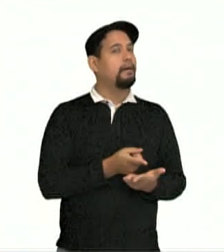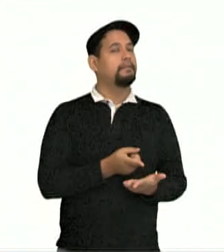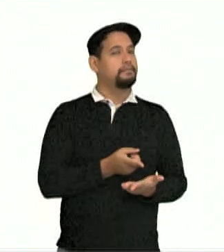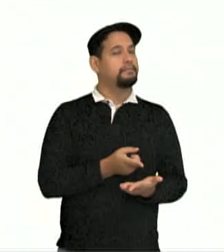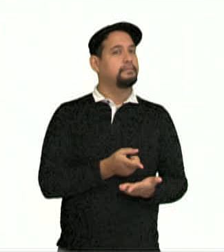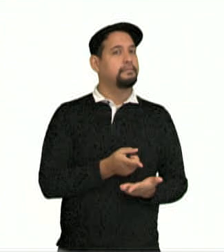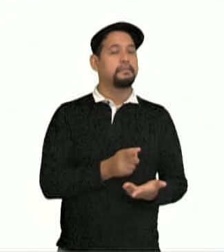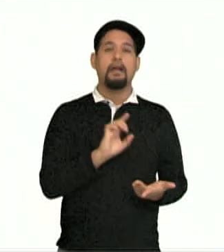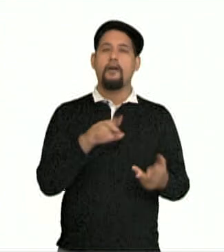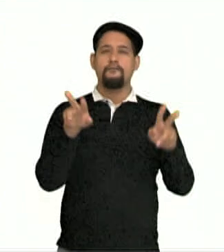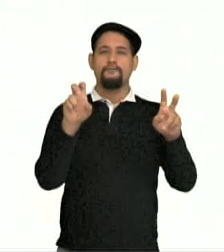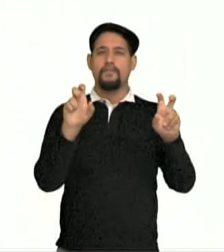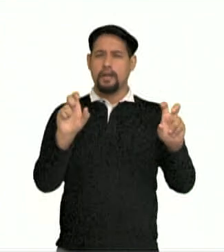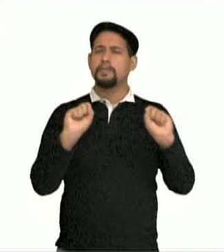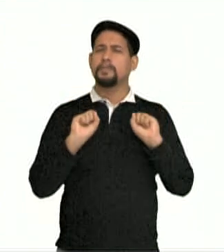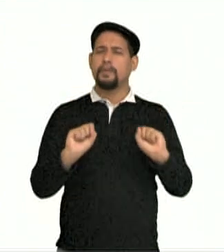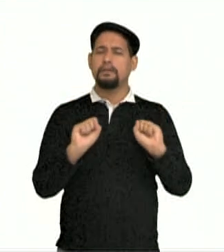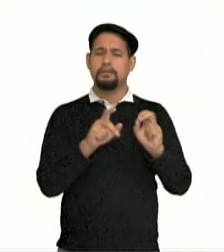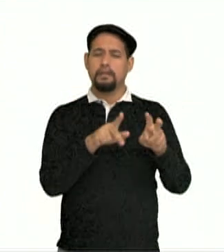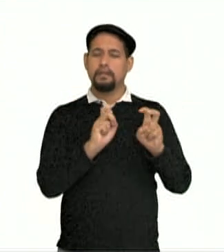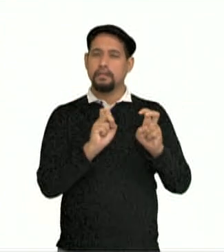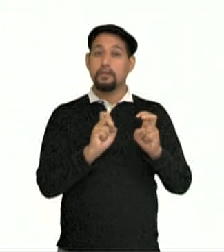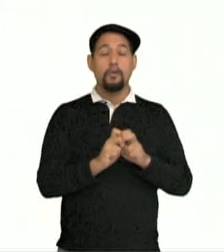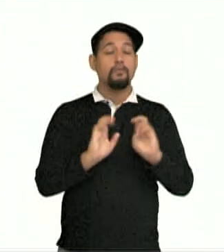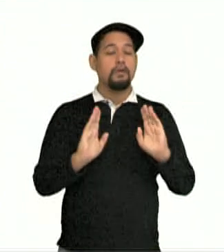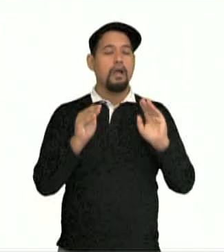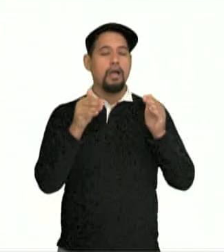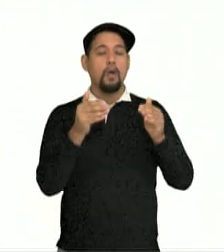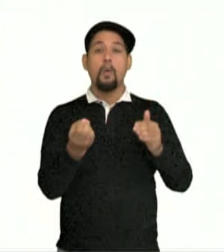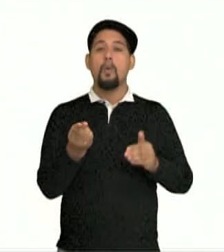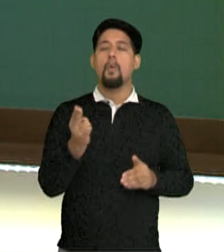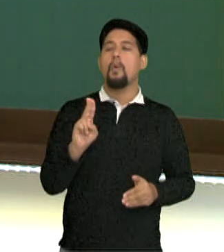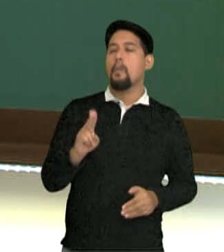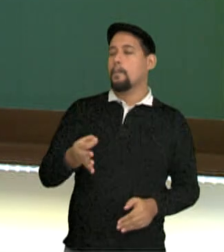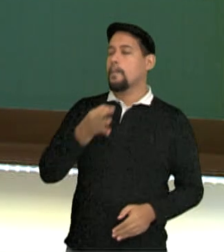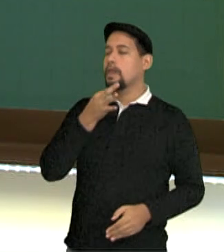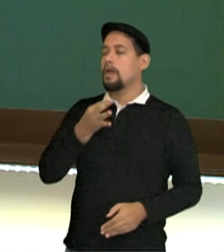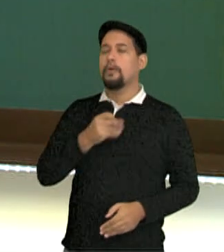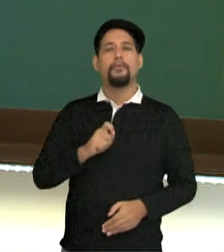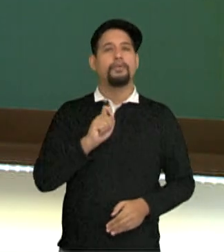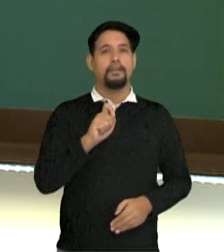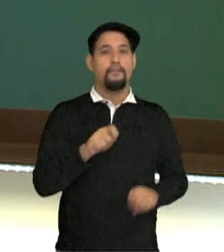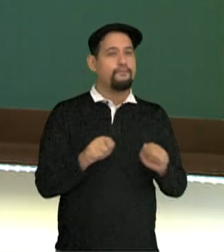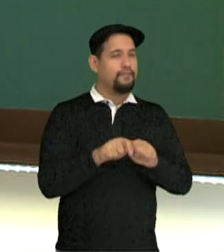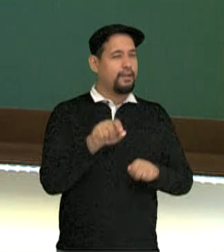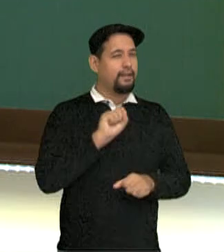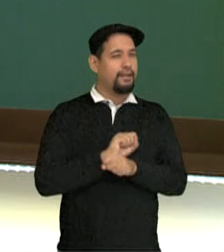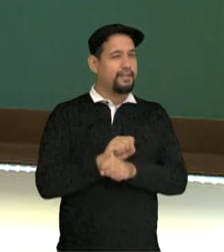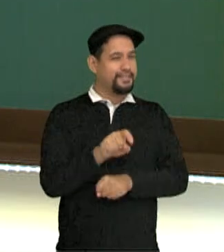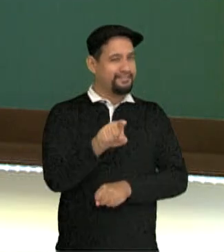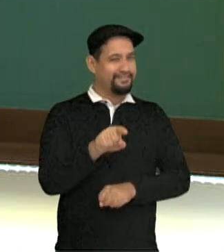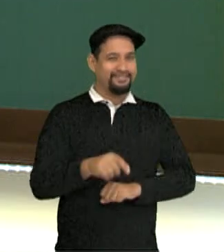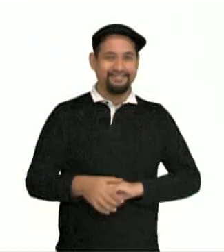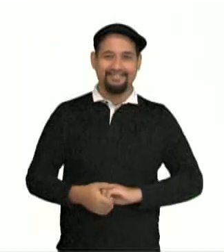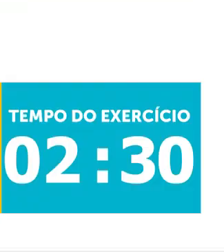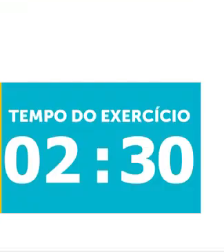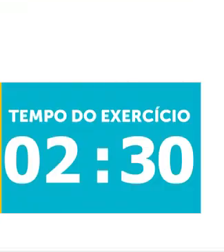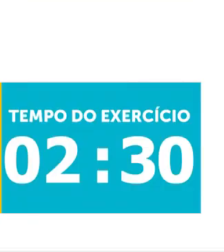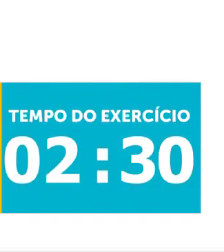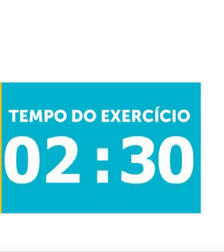frase apresentada pode ser definida como fato ou opinião. Faz aí que eu te aguardo aqui.